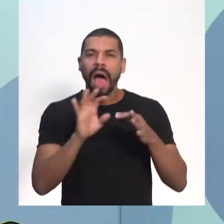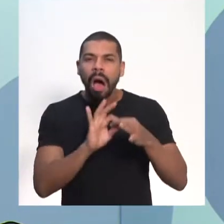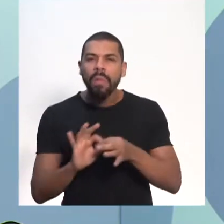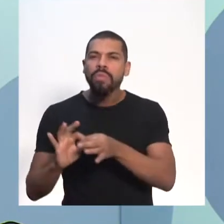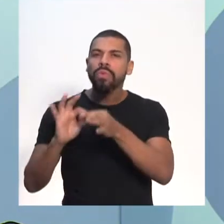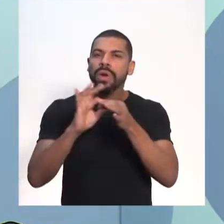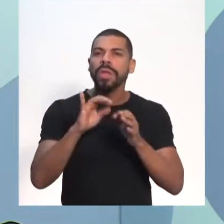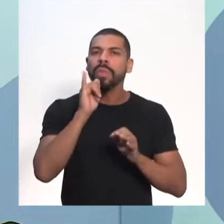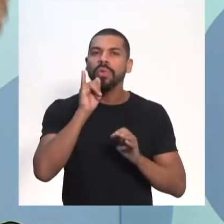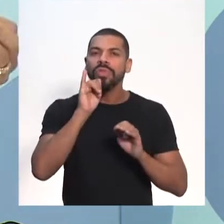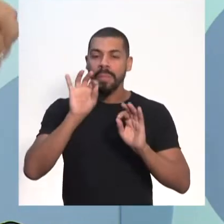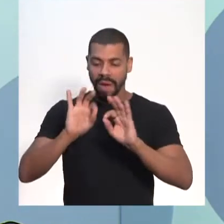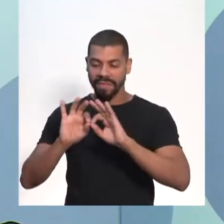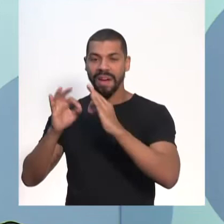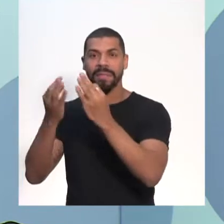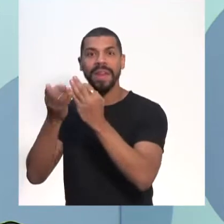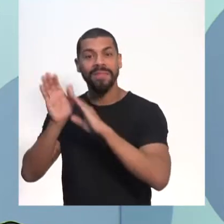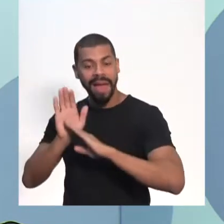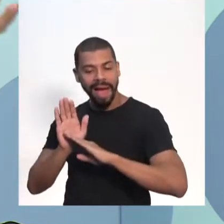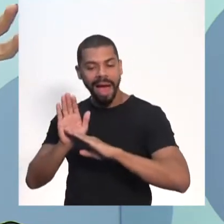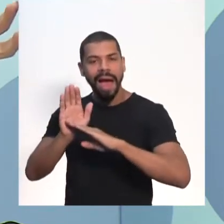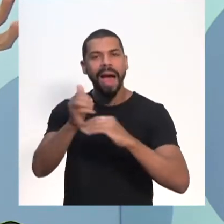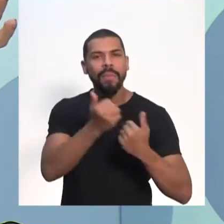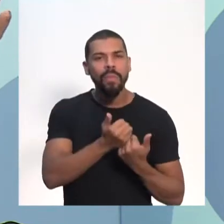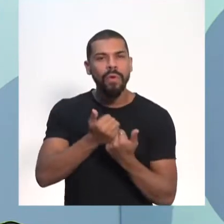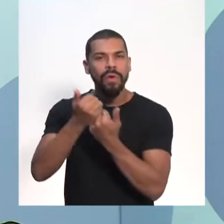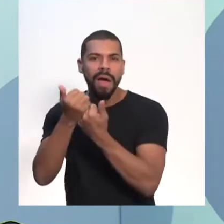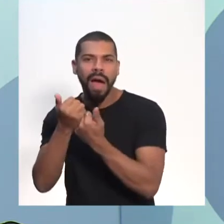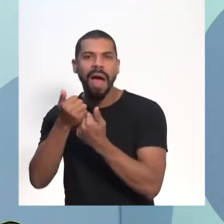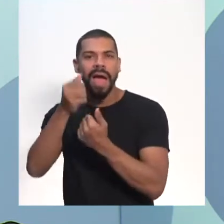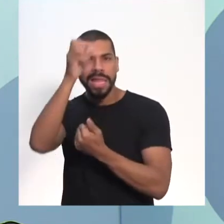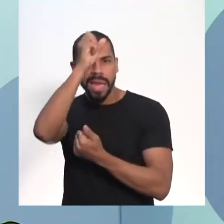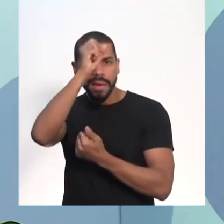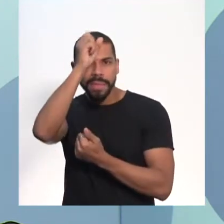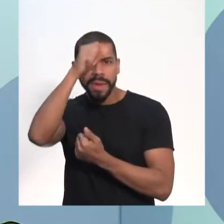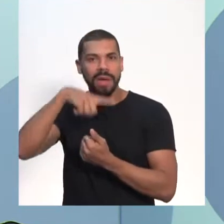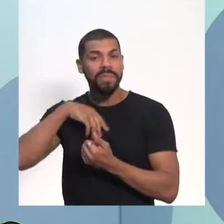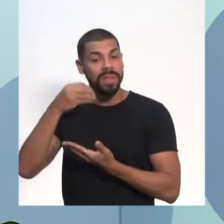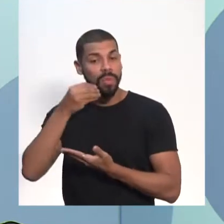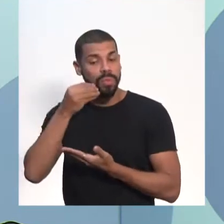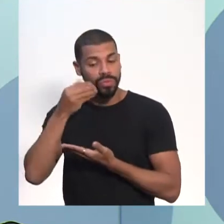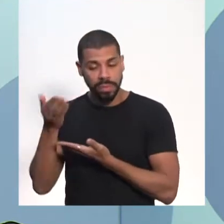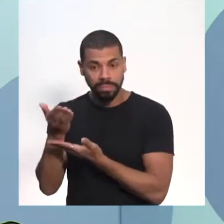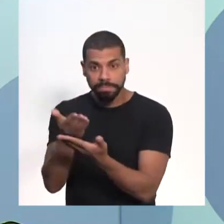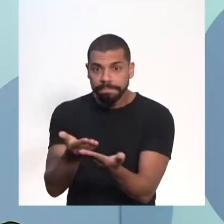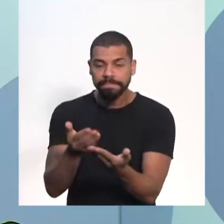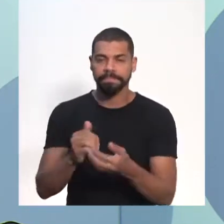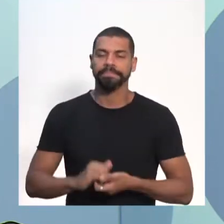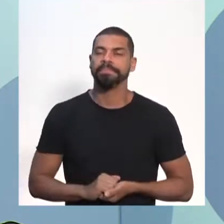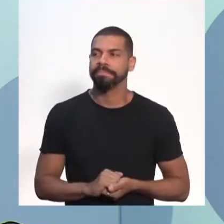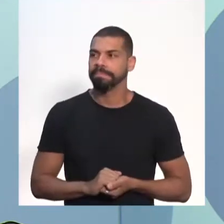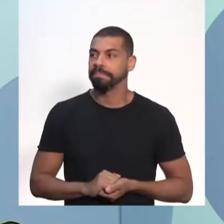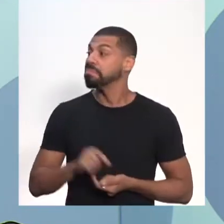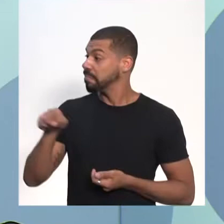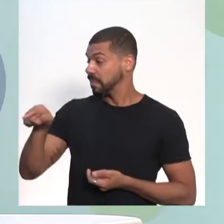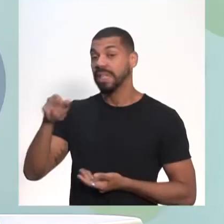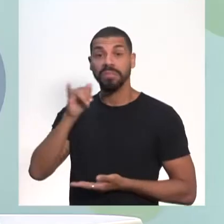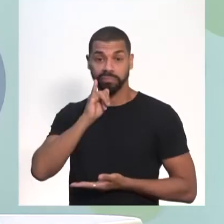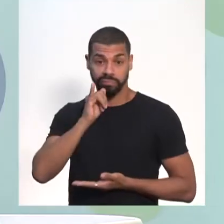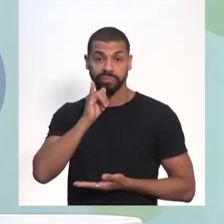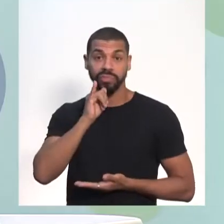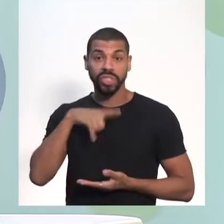Então, a família vai subsidiar, ela vai apoiar essa aprendizagem, porque ela vai oportunizar esse momento. Então, isso é um exemplo de